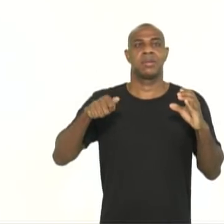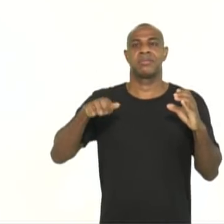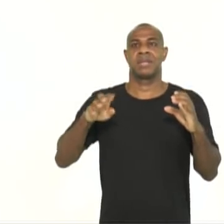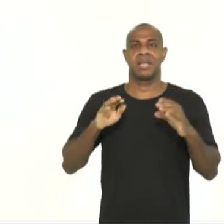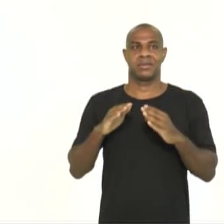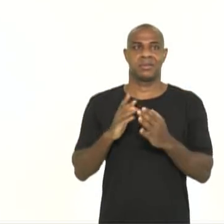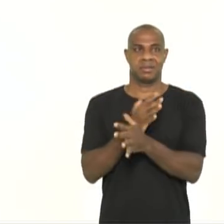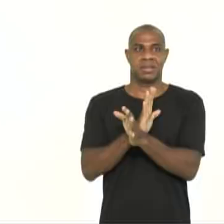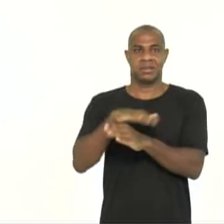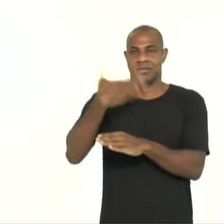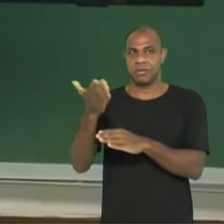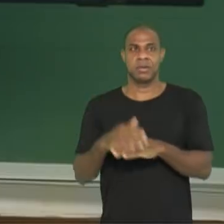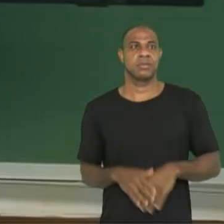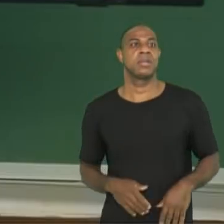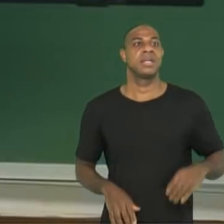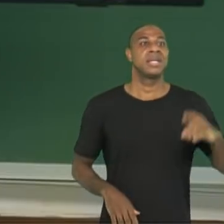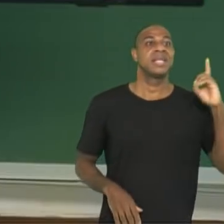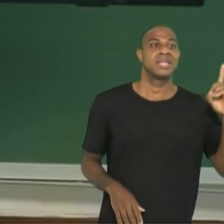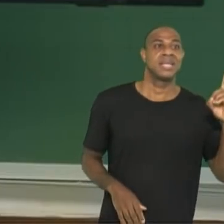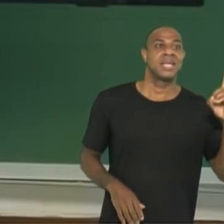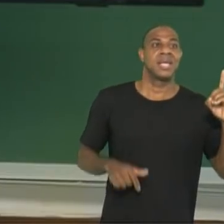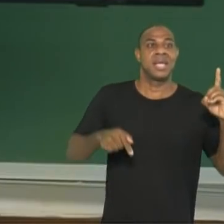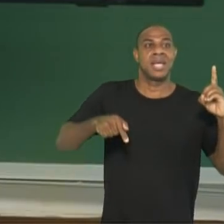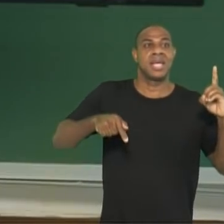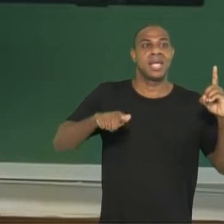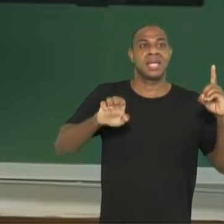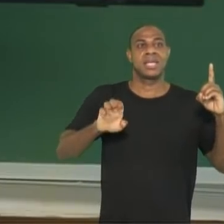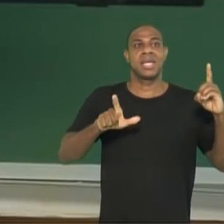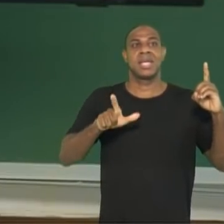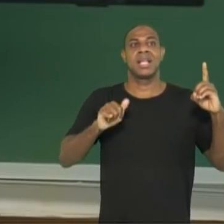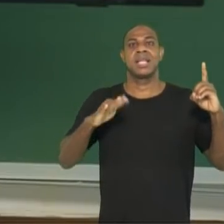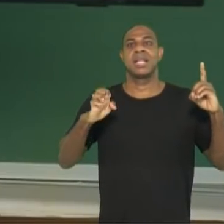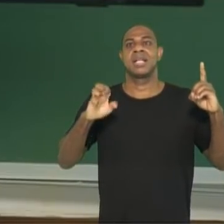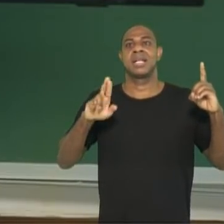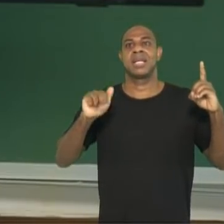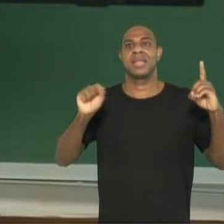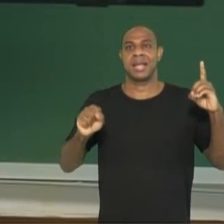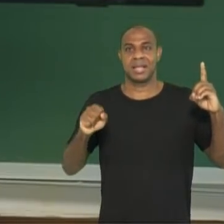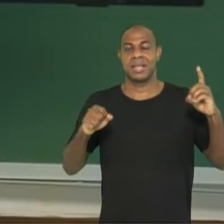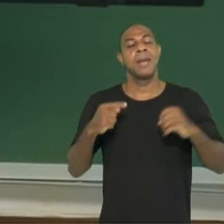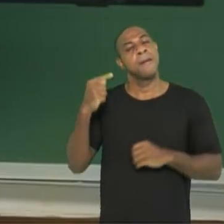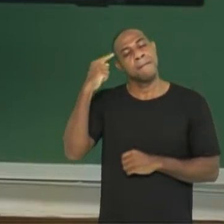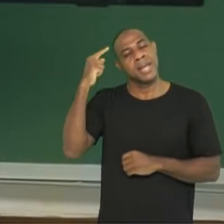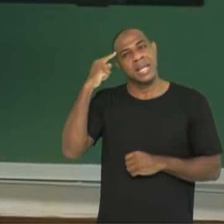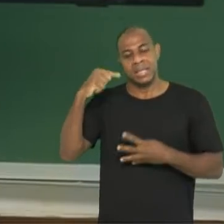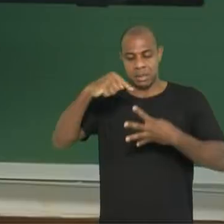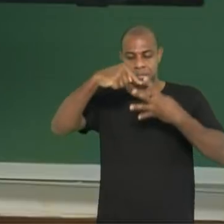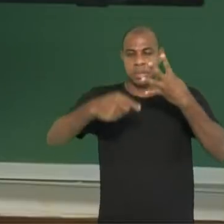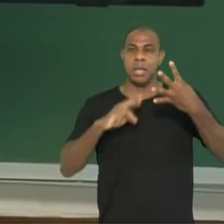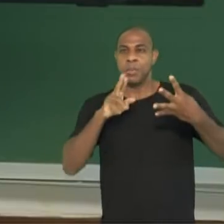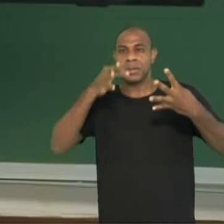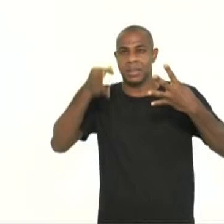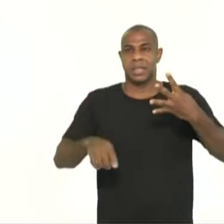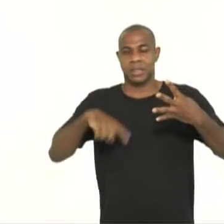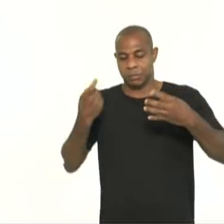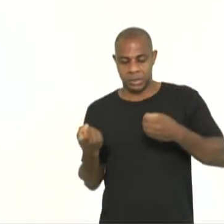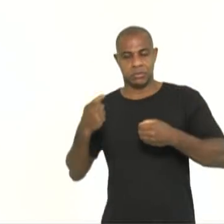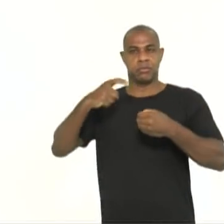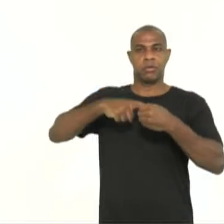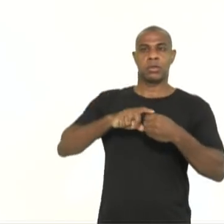letra D, quelíceras. Pensa aí e daqui a pouquinho a gente volta para descobrir qual é a resposta certa.